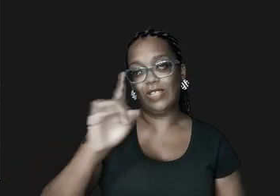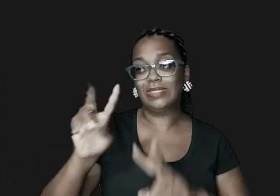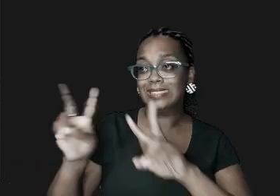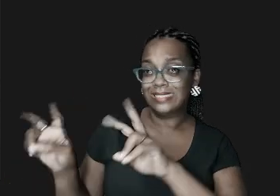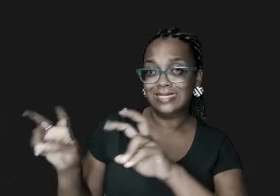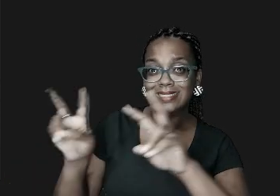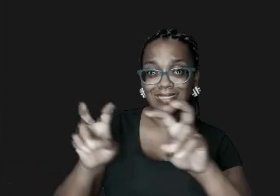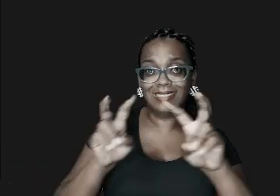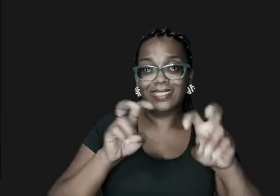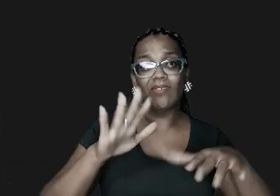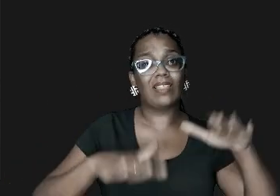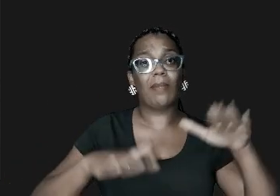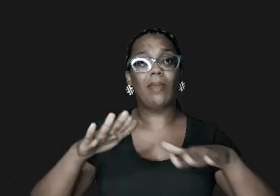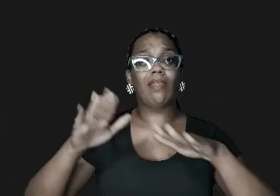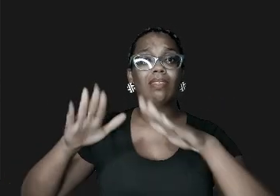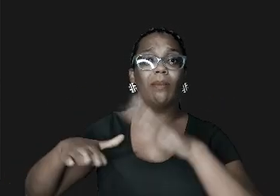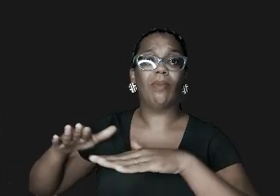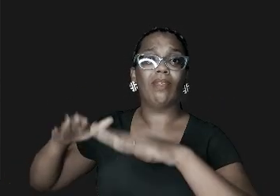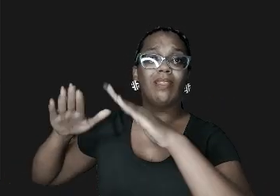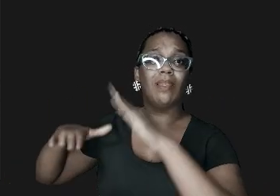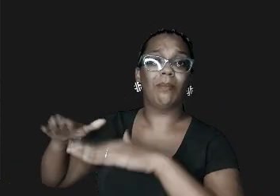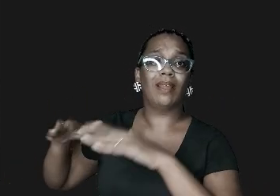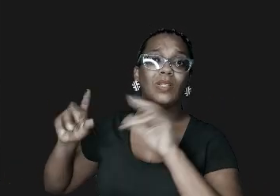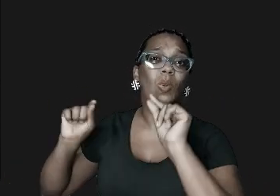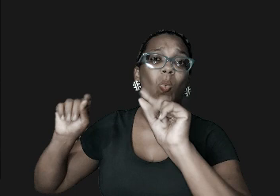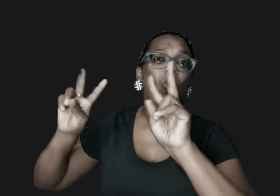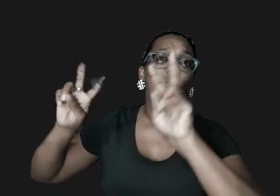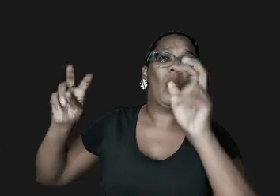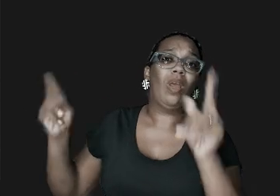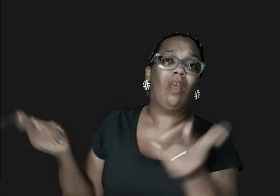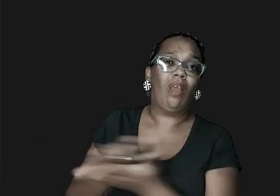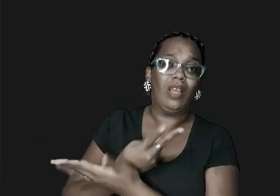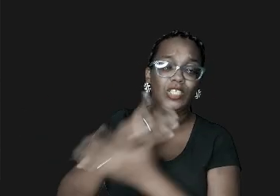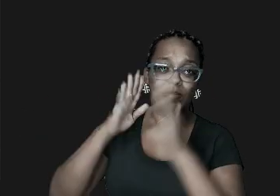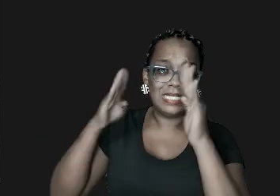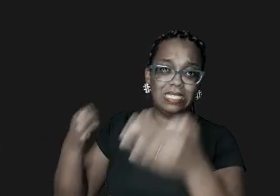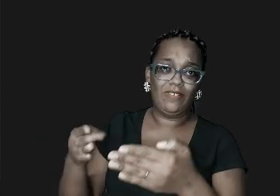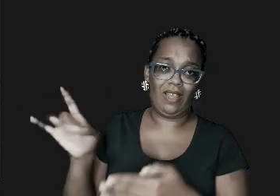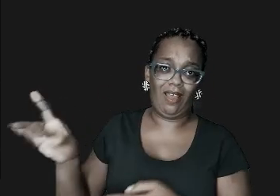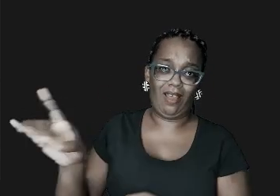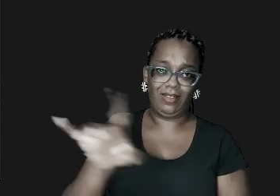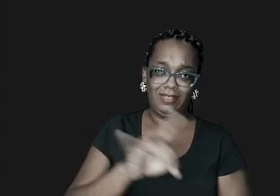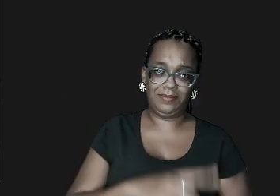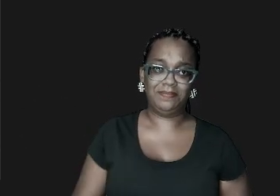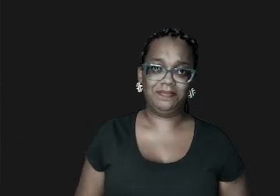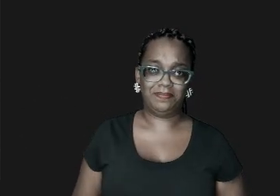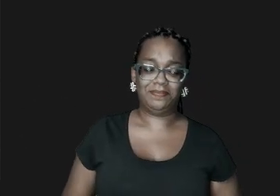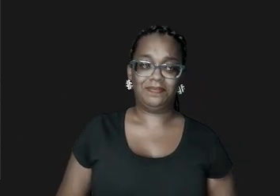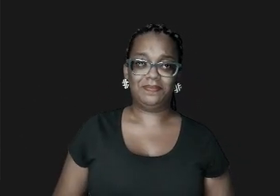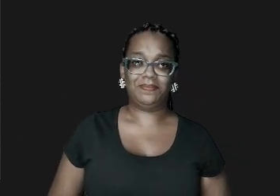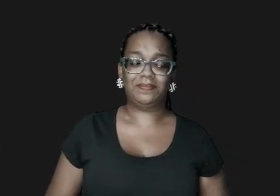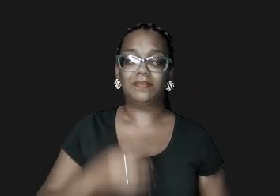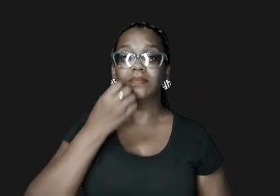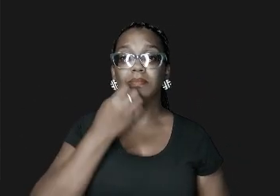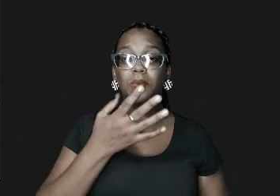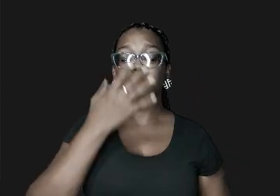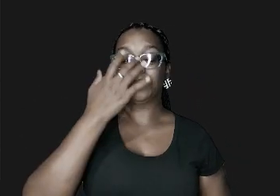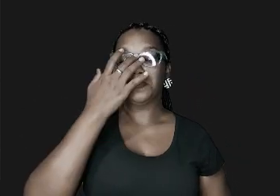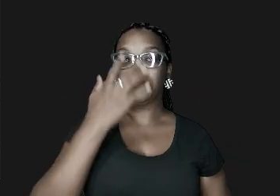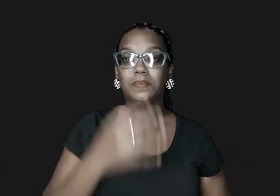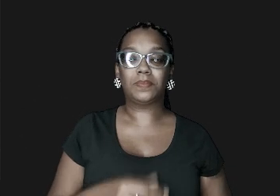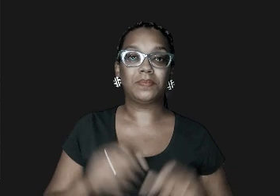e não é fácil e não é fácil cada caso vai depender vai depender da situação específica de cada